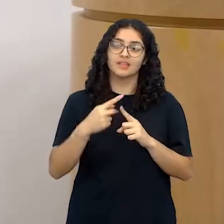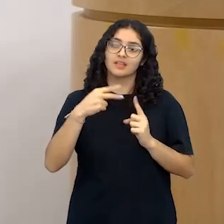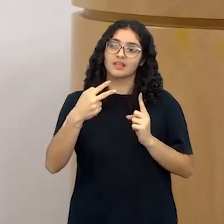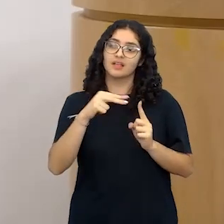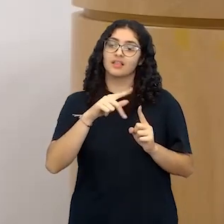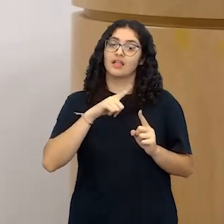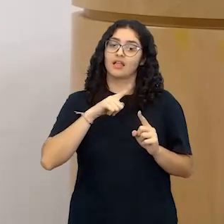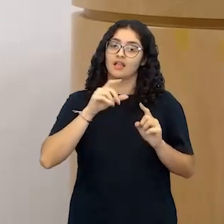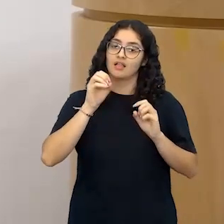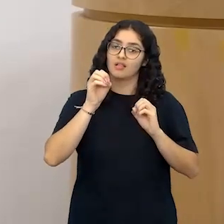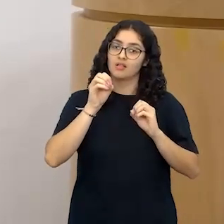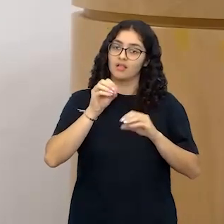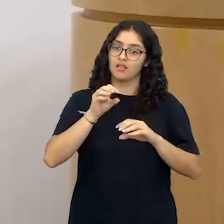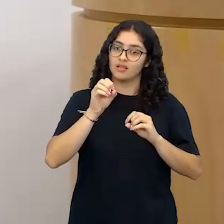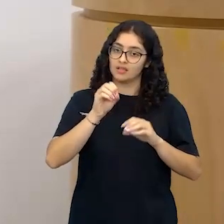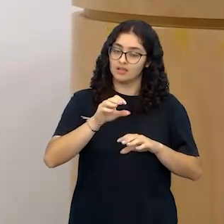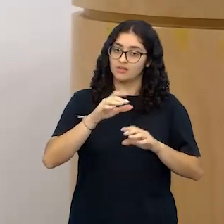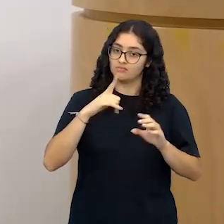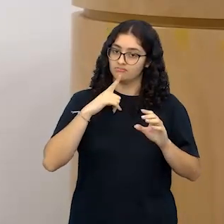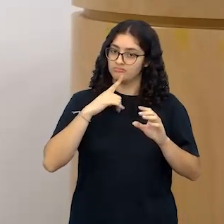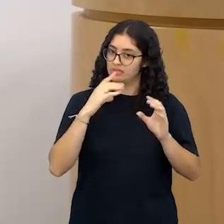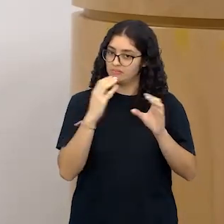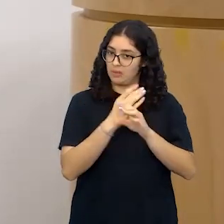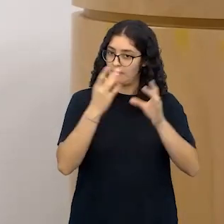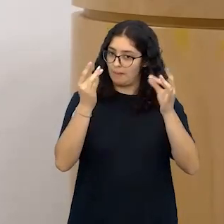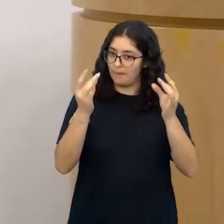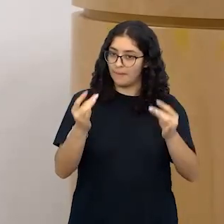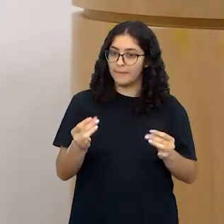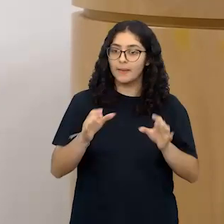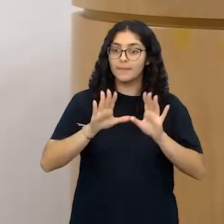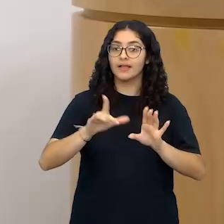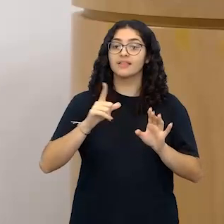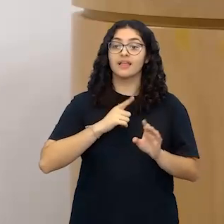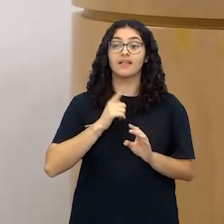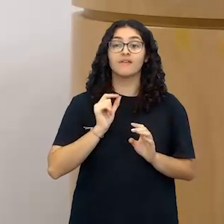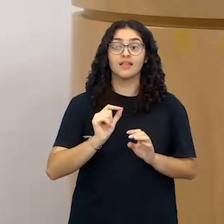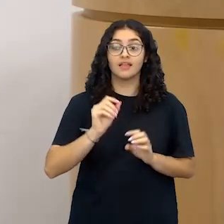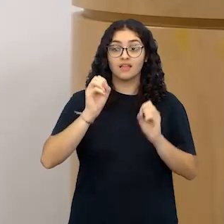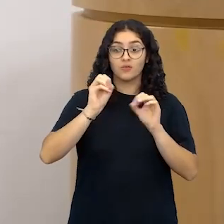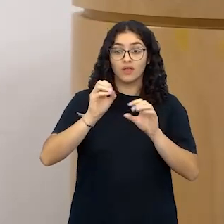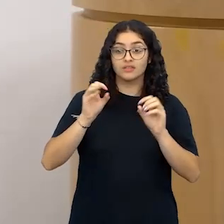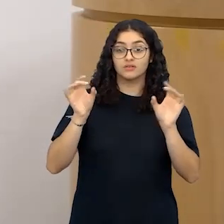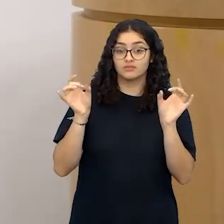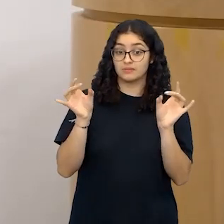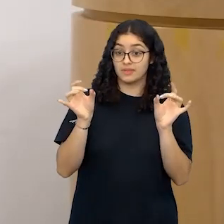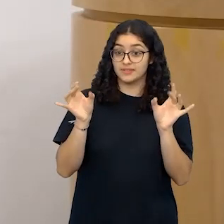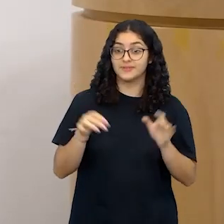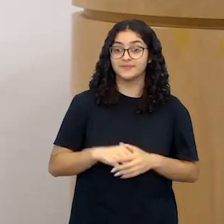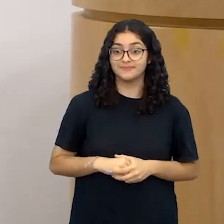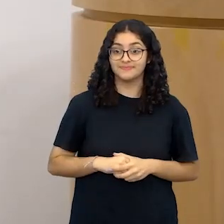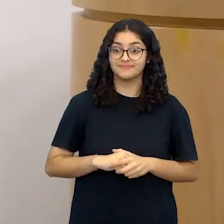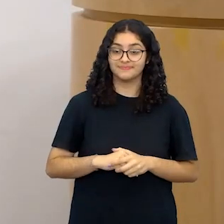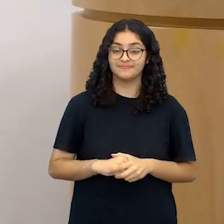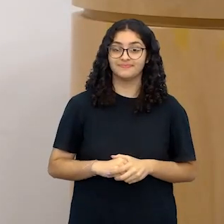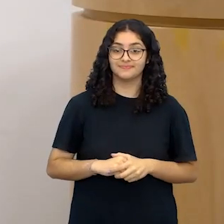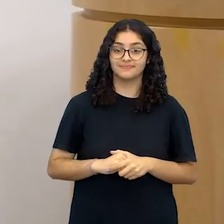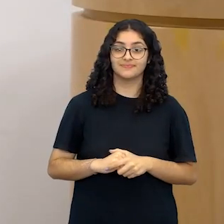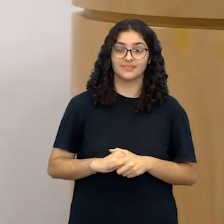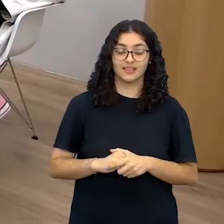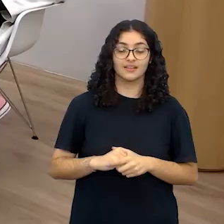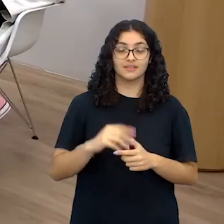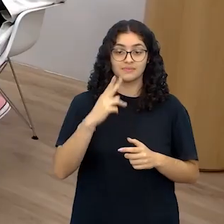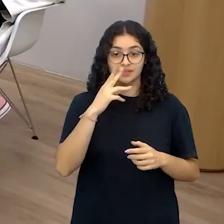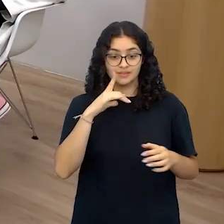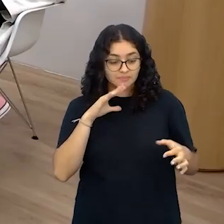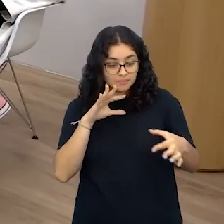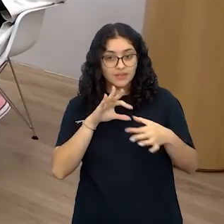educação integral dentro da educação especial, ou traz a educação especial nessa perspectiva Com aí. esse gancho, professora, então a gente